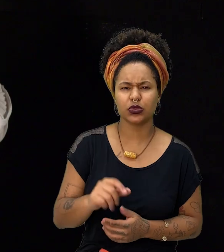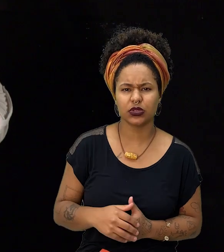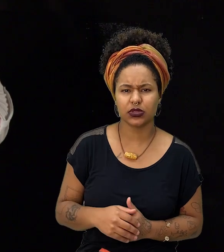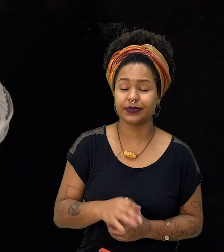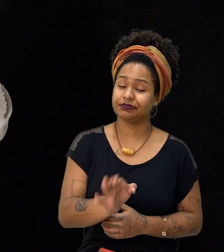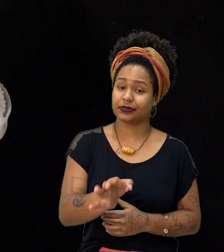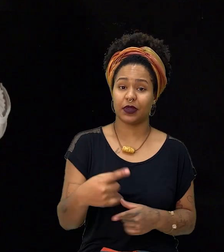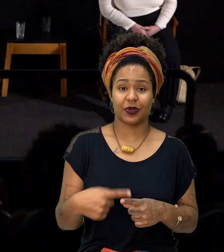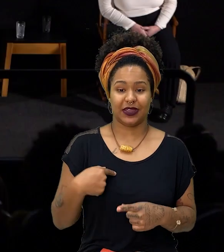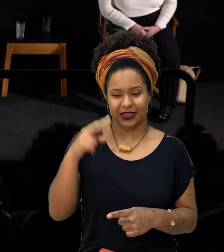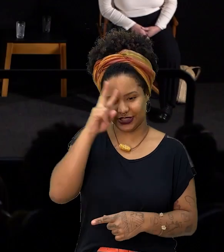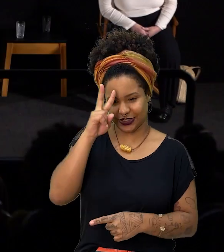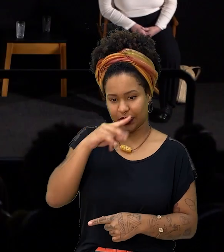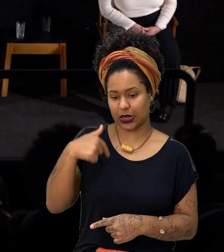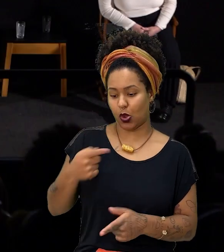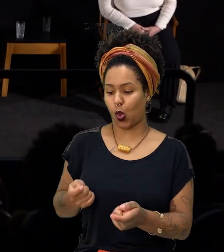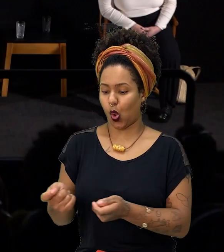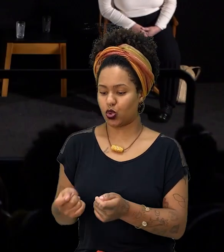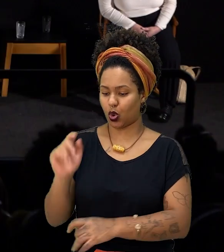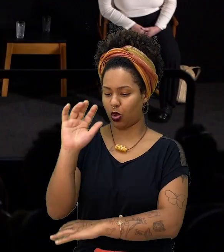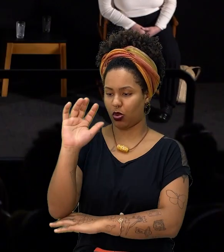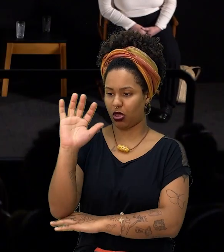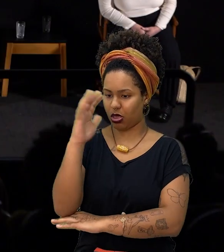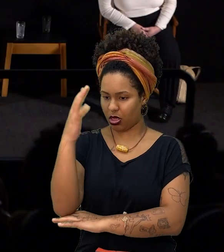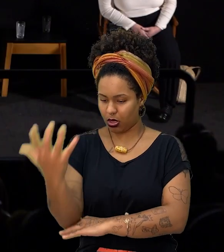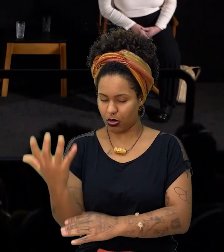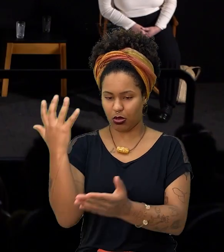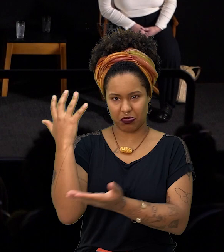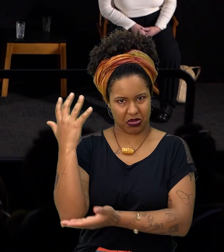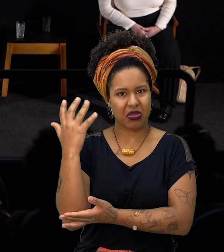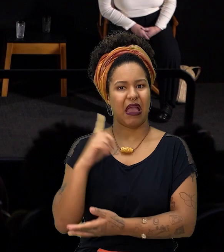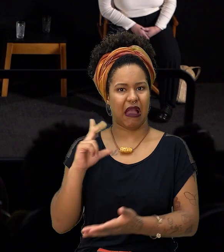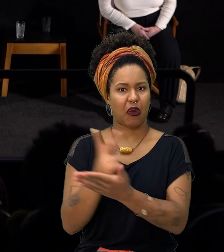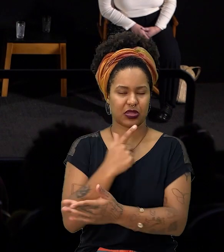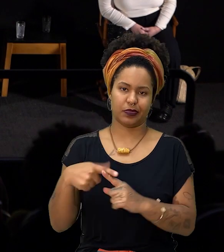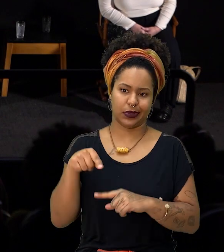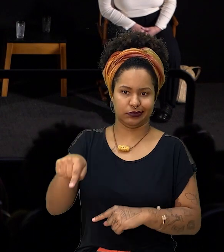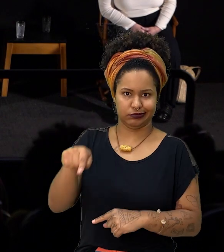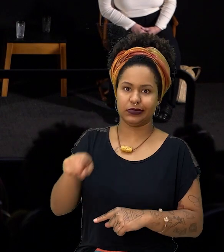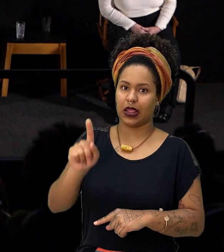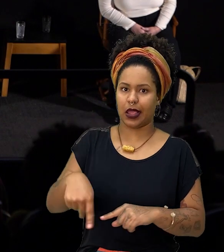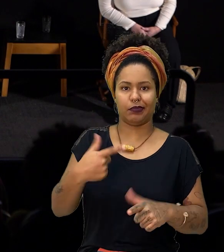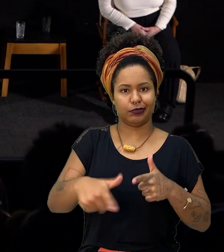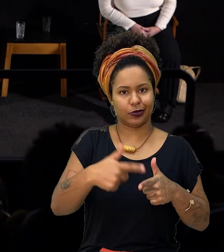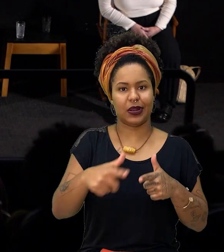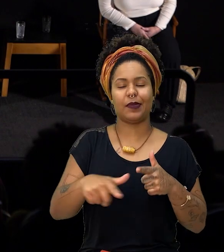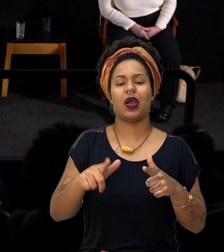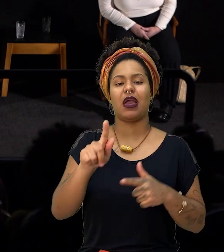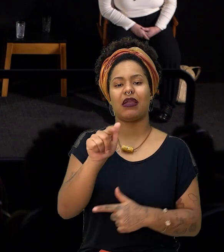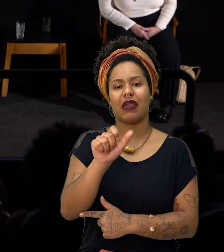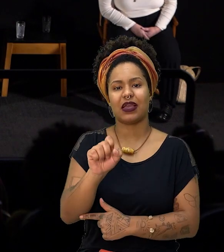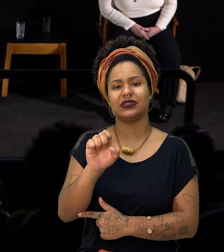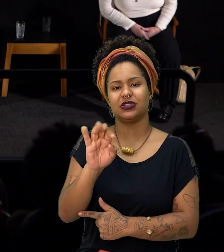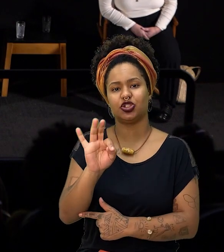Porque essa história, eu controlo o desmatamento, que obviamente é a grande fonte de emissão de gás de efeito estufa no Brasil, mas,